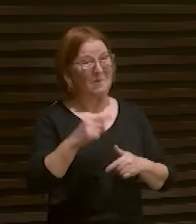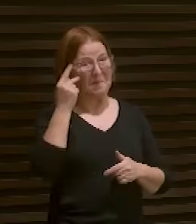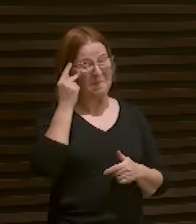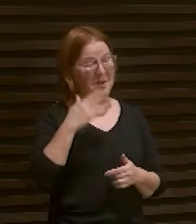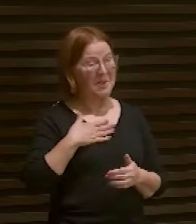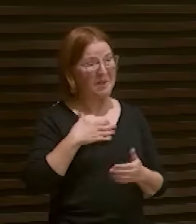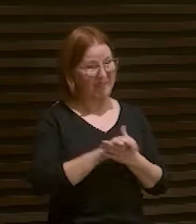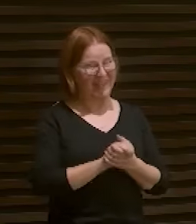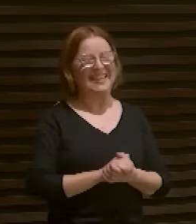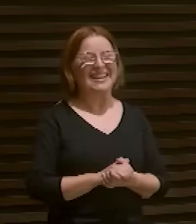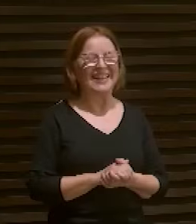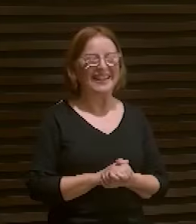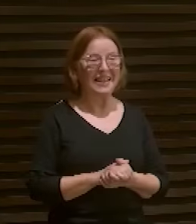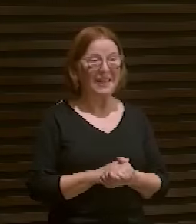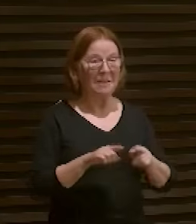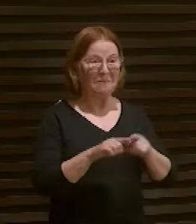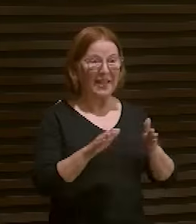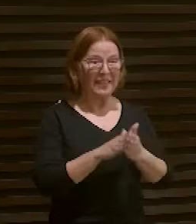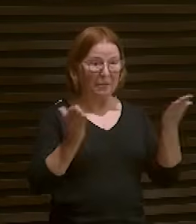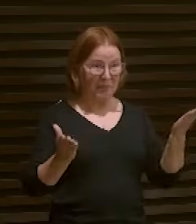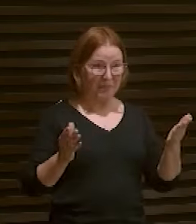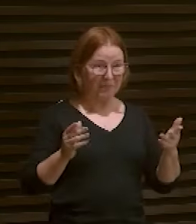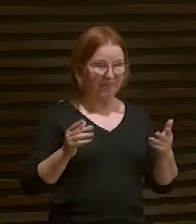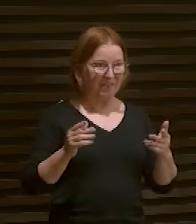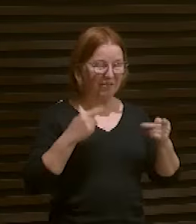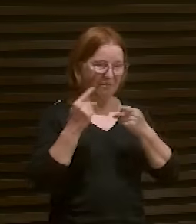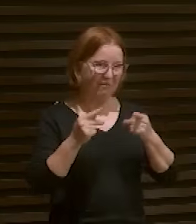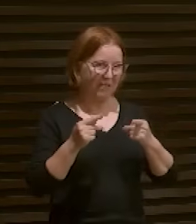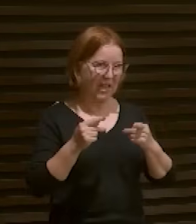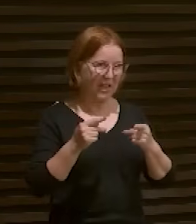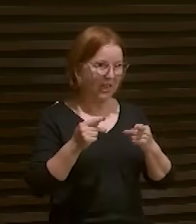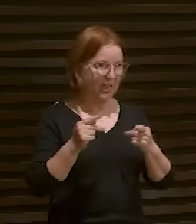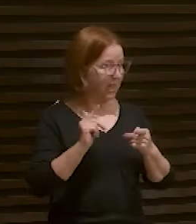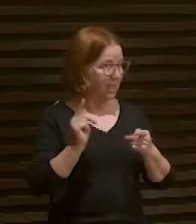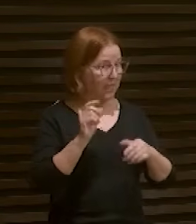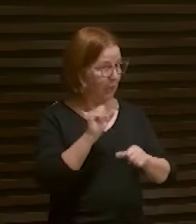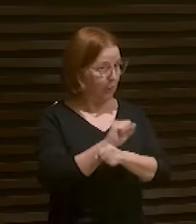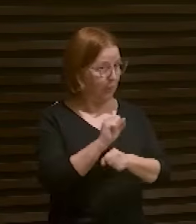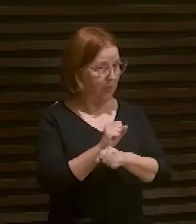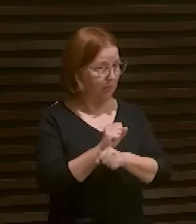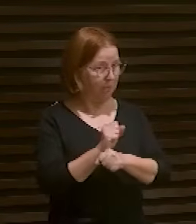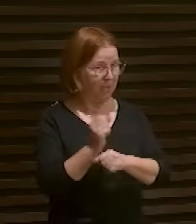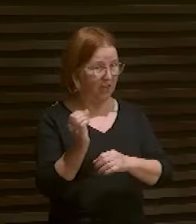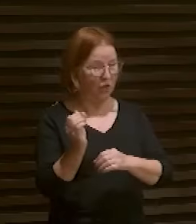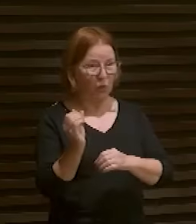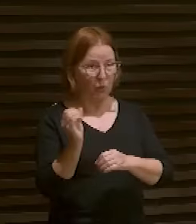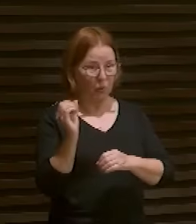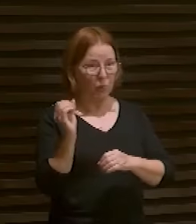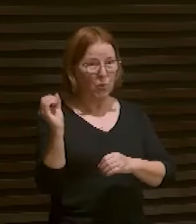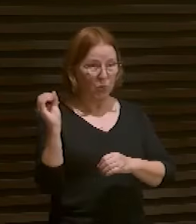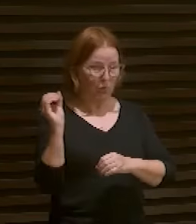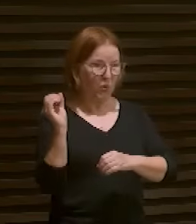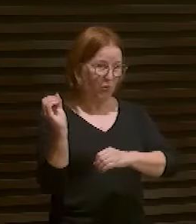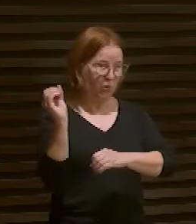Por que a Bíblia diz, não se põe o sol sobre a vossa ira? Já estou fugindo. Por quê? Por que a Bíblia